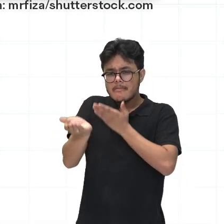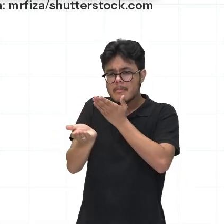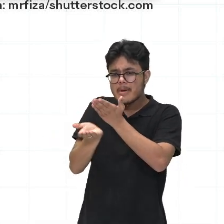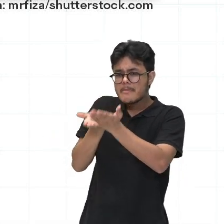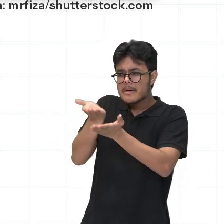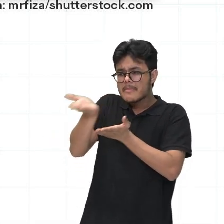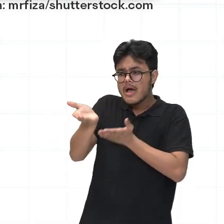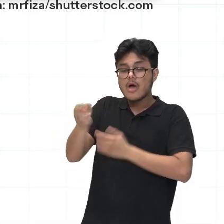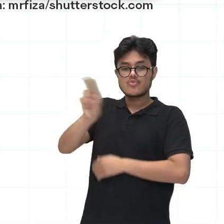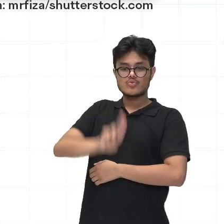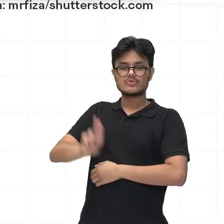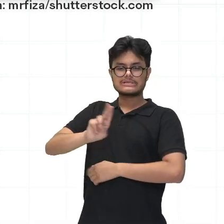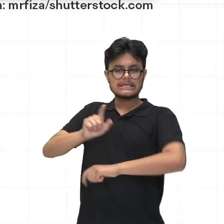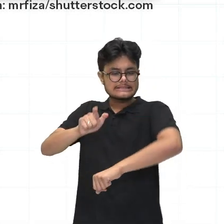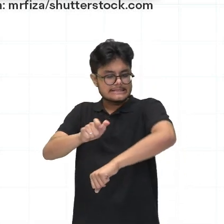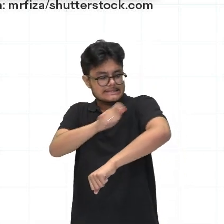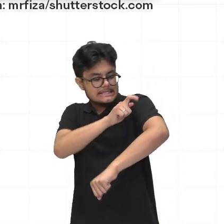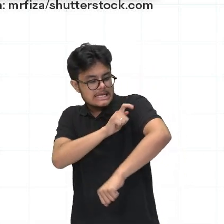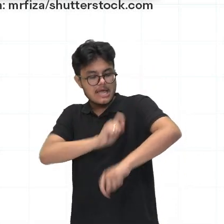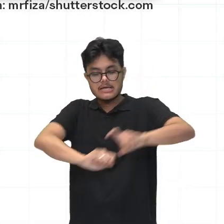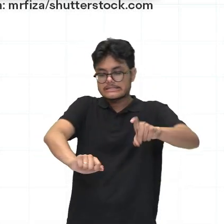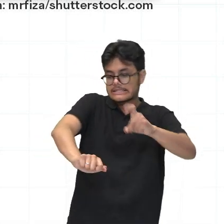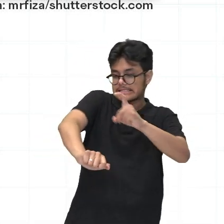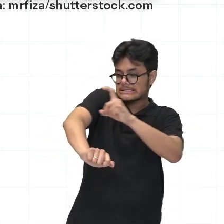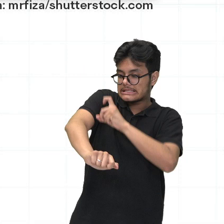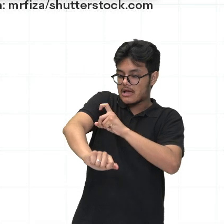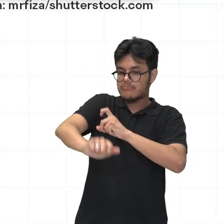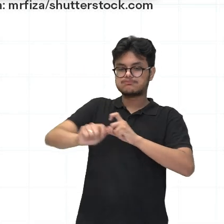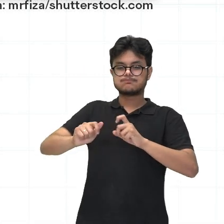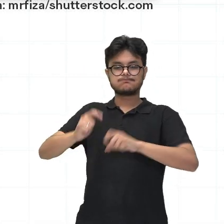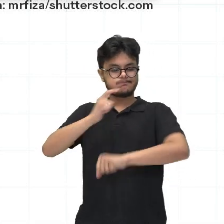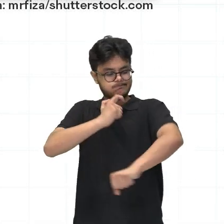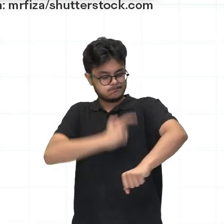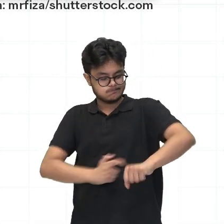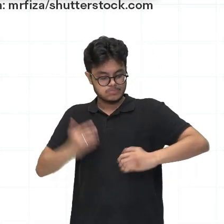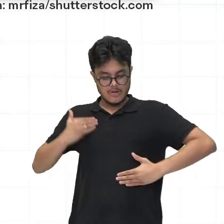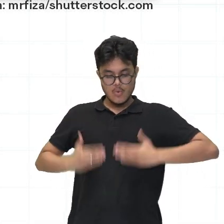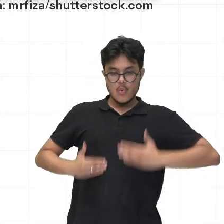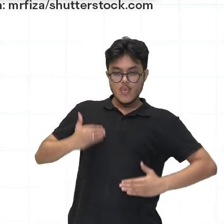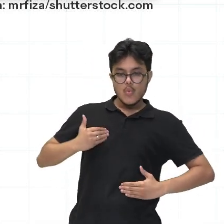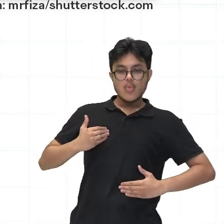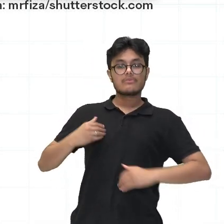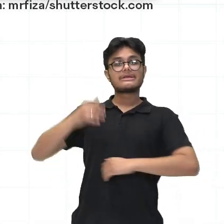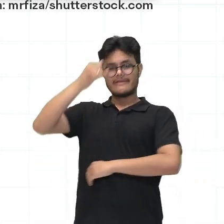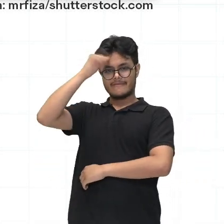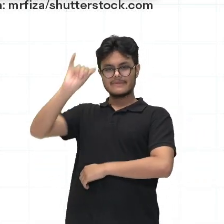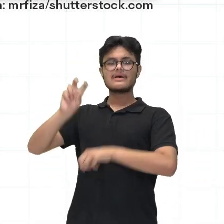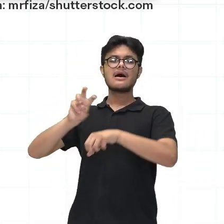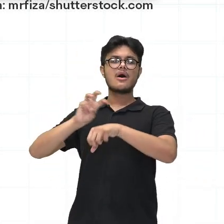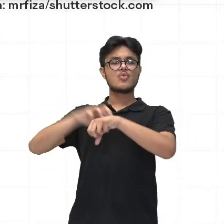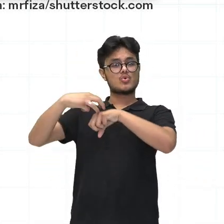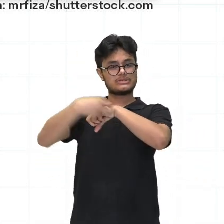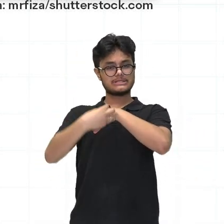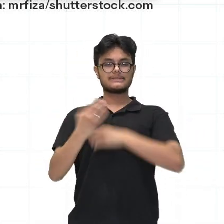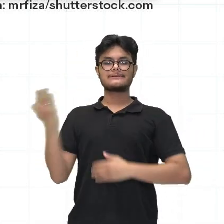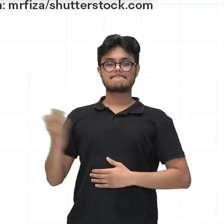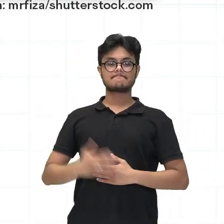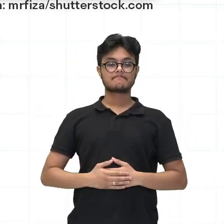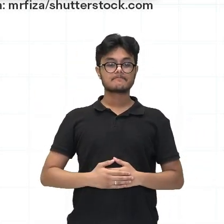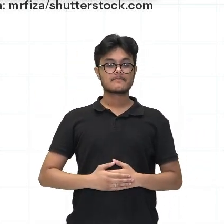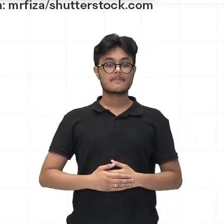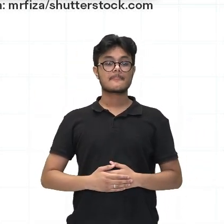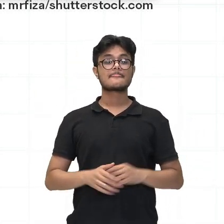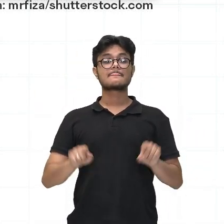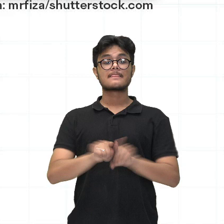de repelentes para evitar principalmente aí o zika vírus, certo? E nós também